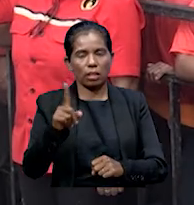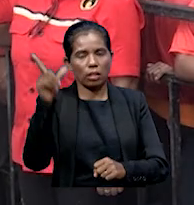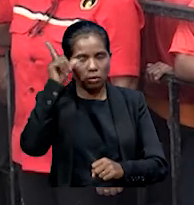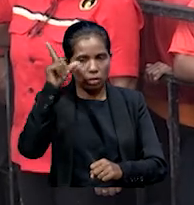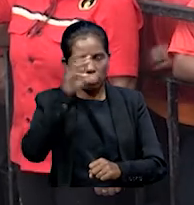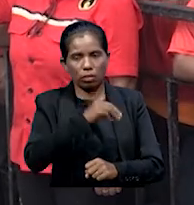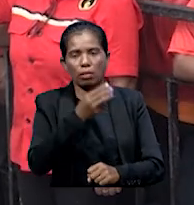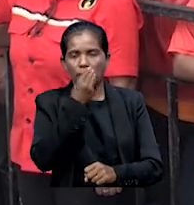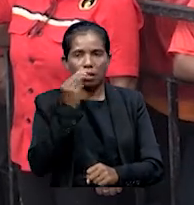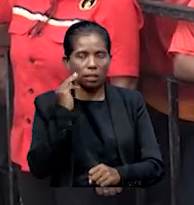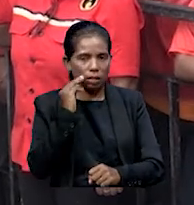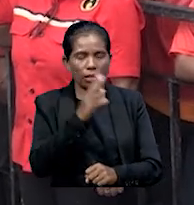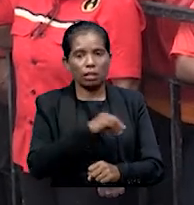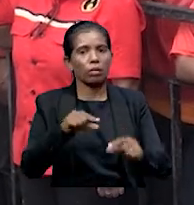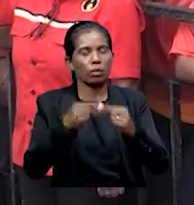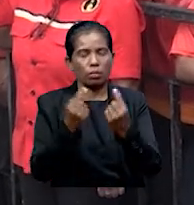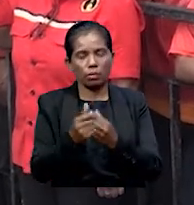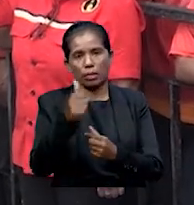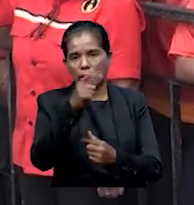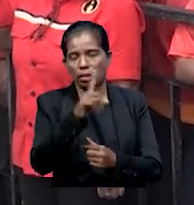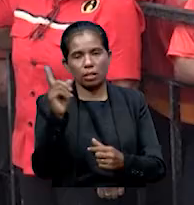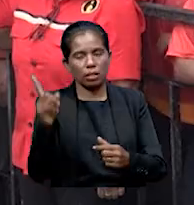Romari Alcatiri, no pacote ida Seluk